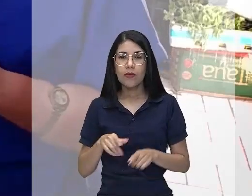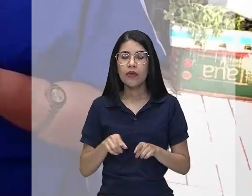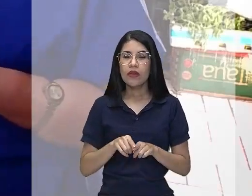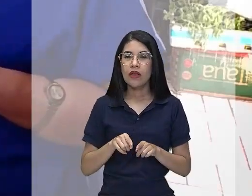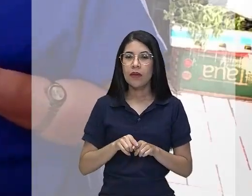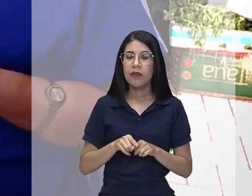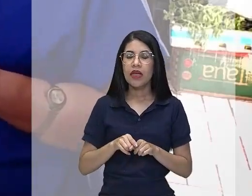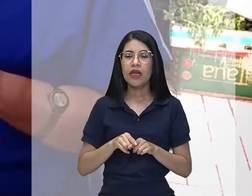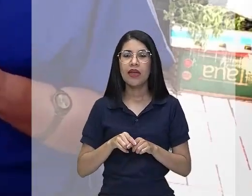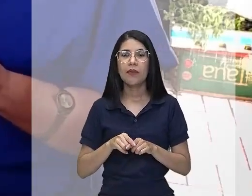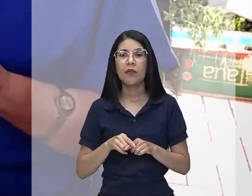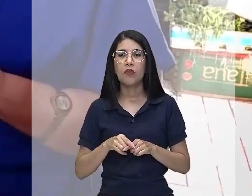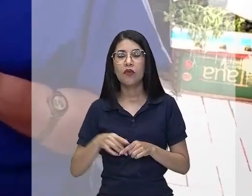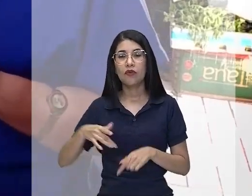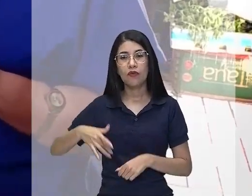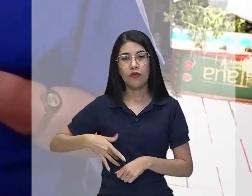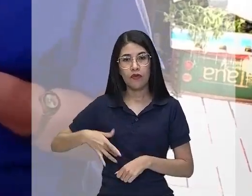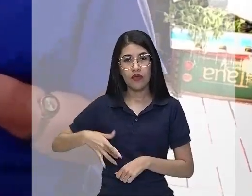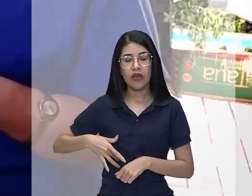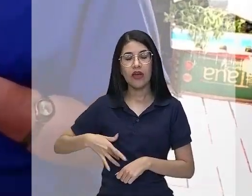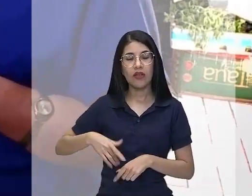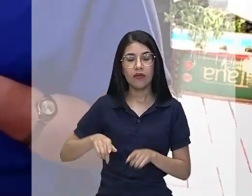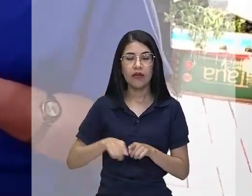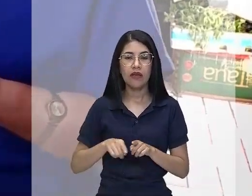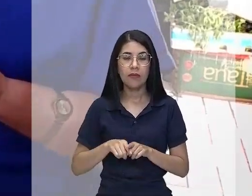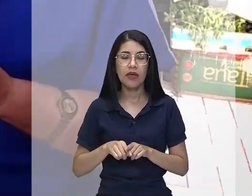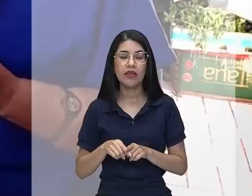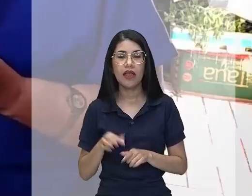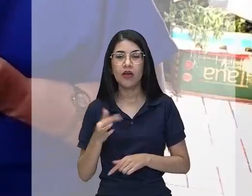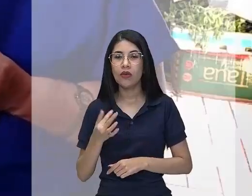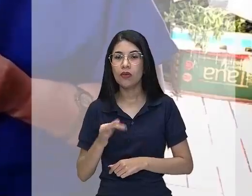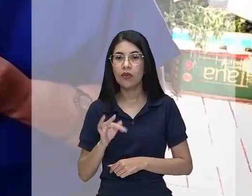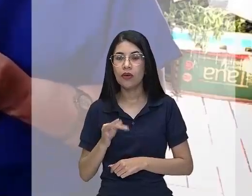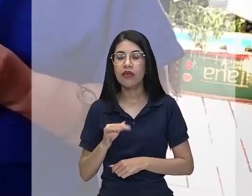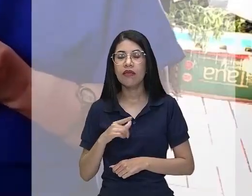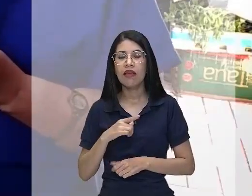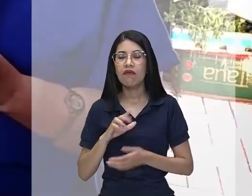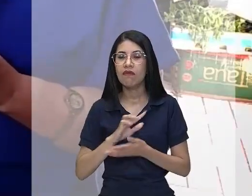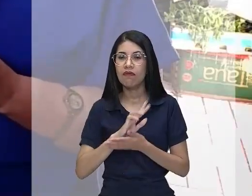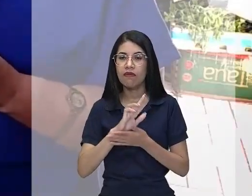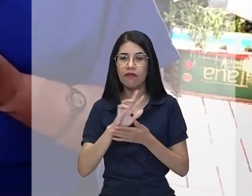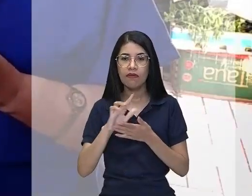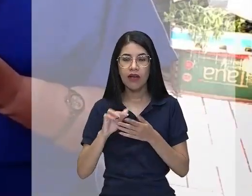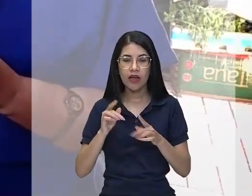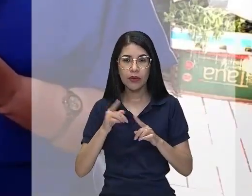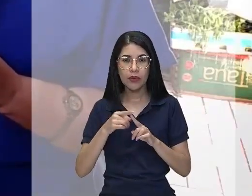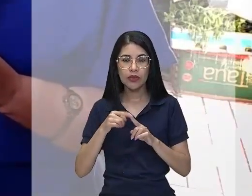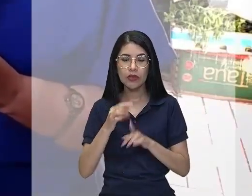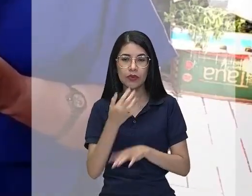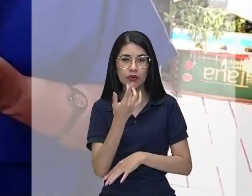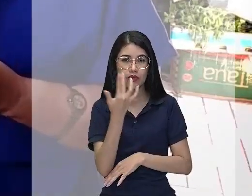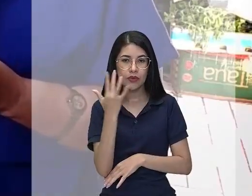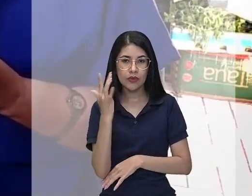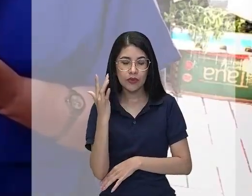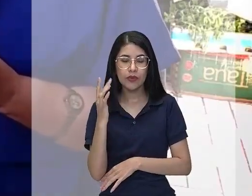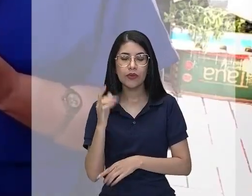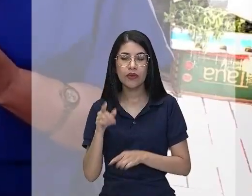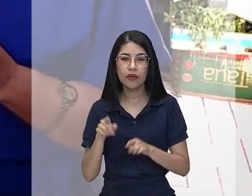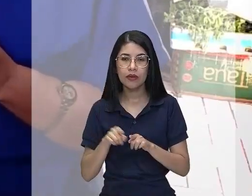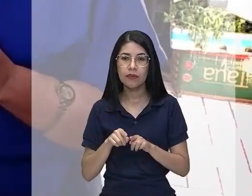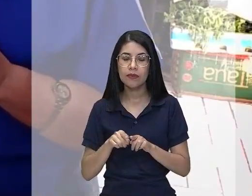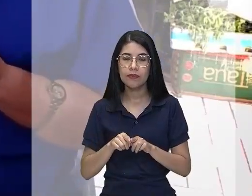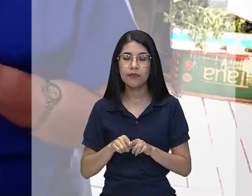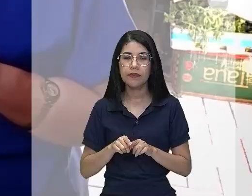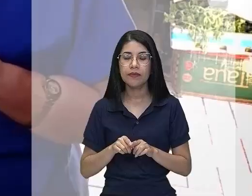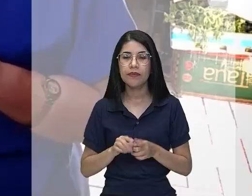de gordura no fígado. Que para isso nós temos aqui a espinheira santa, nós temos a sacaca, o boldo. Tudo